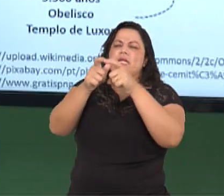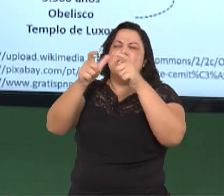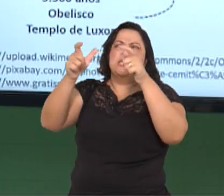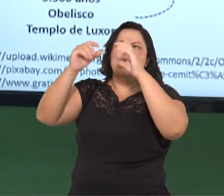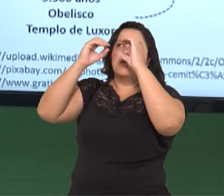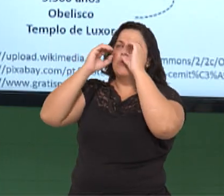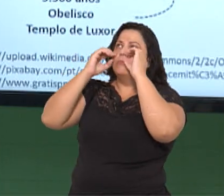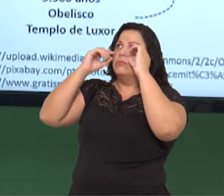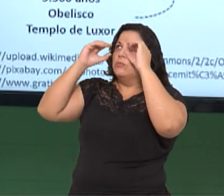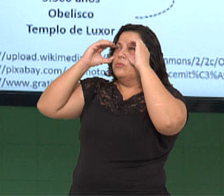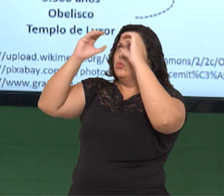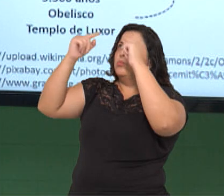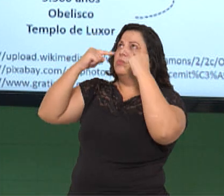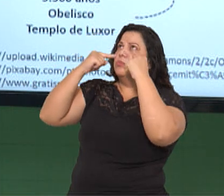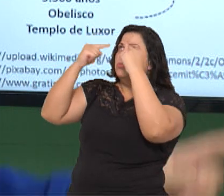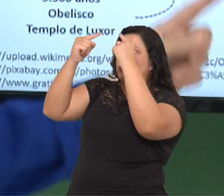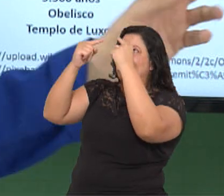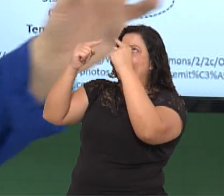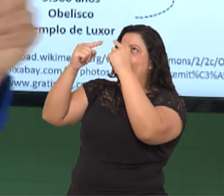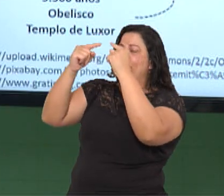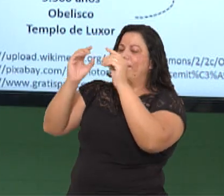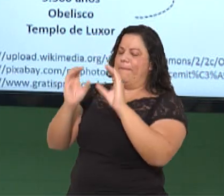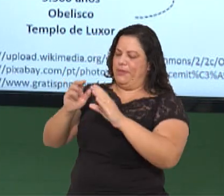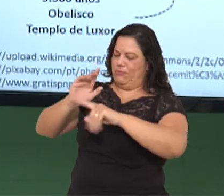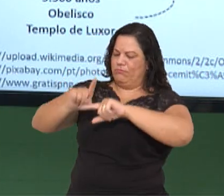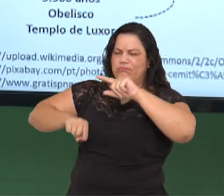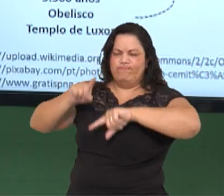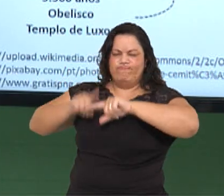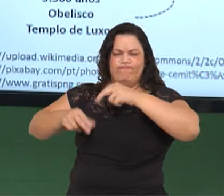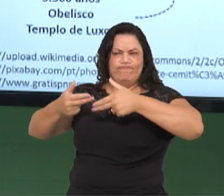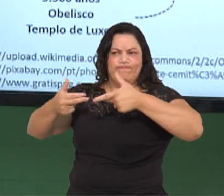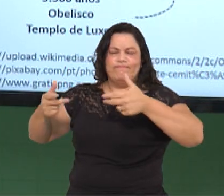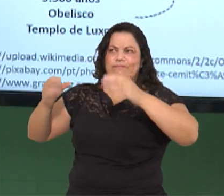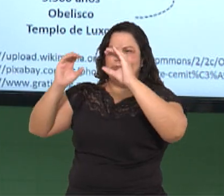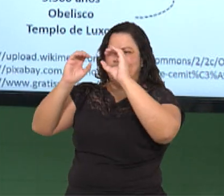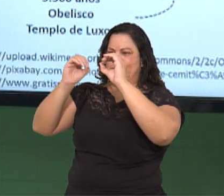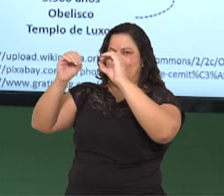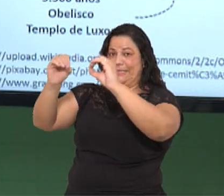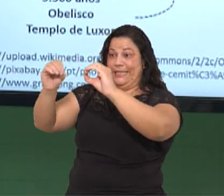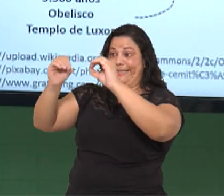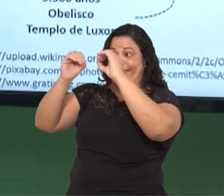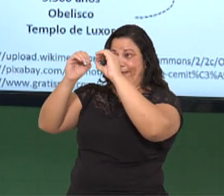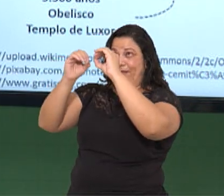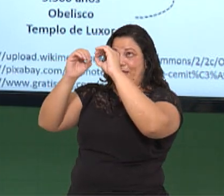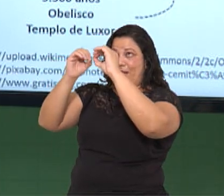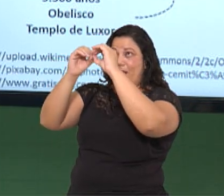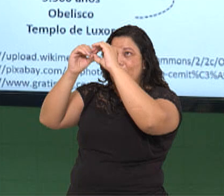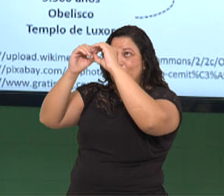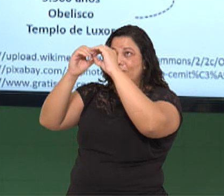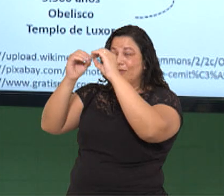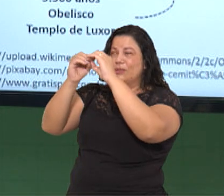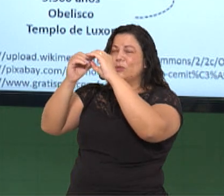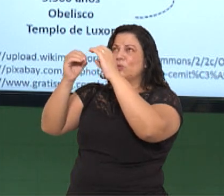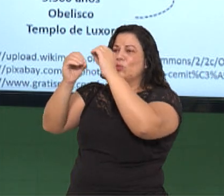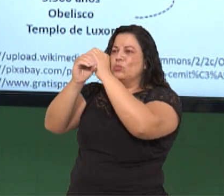olho observava do céu. Então, são conjuntos de lentes aonde Galileu juntou para